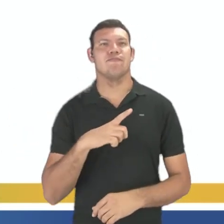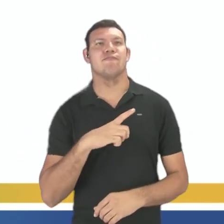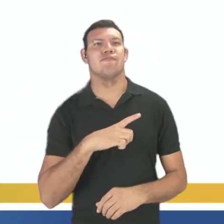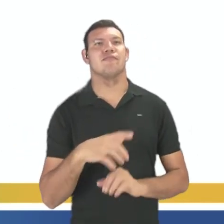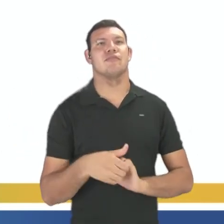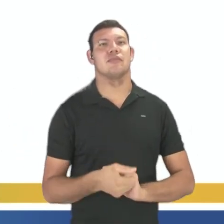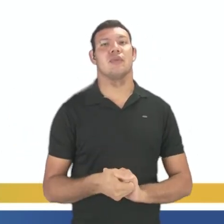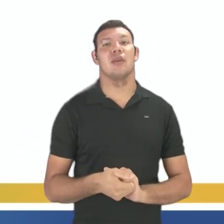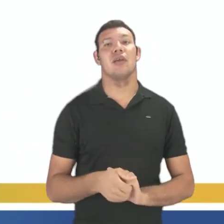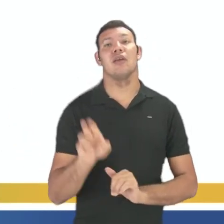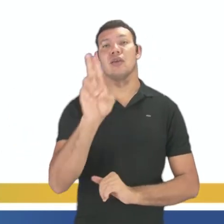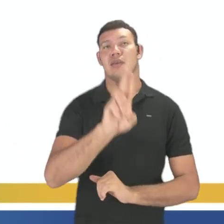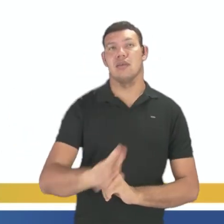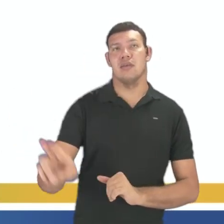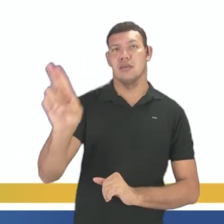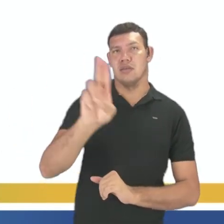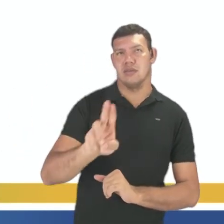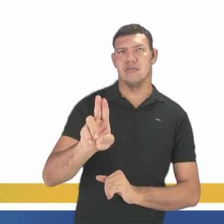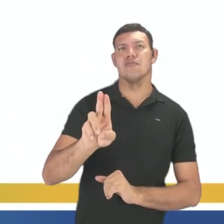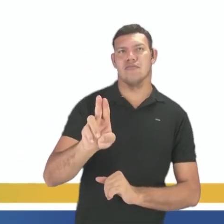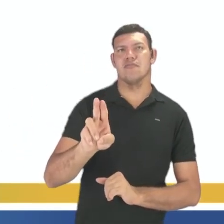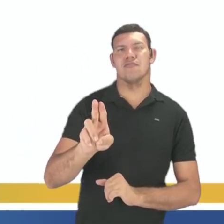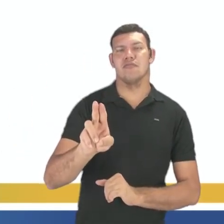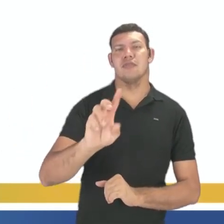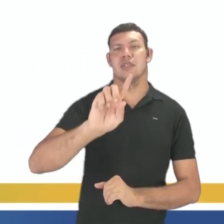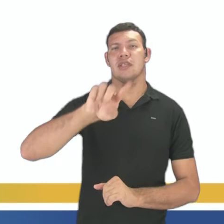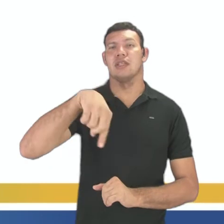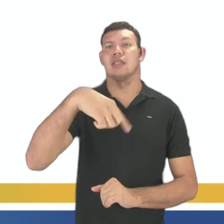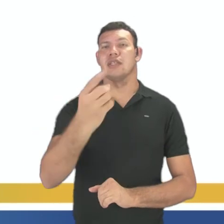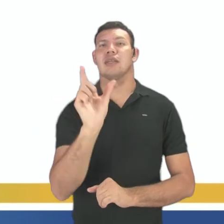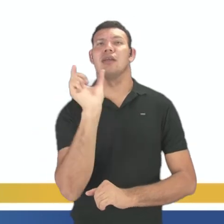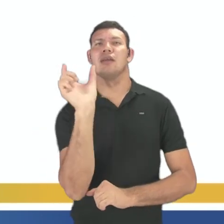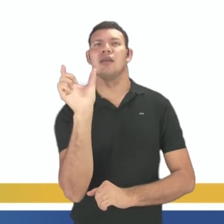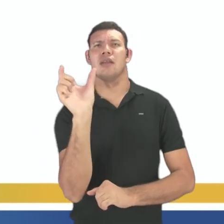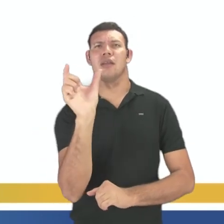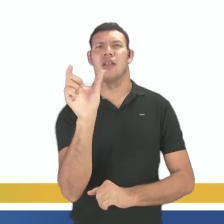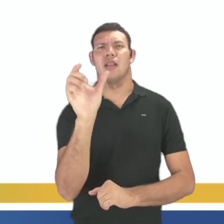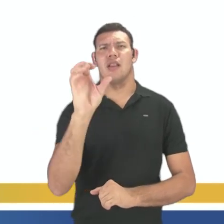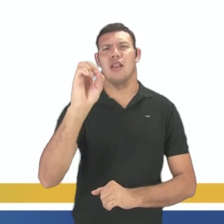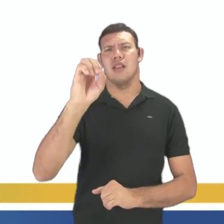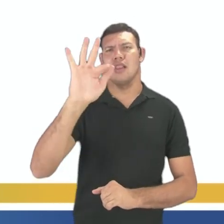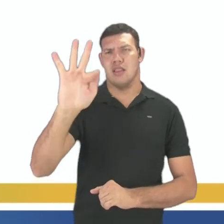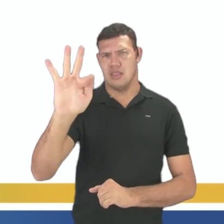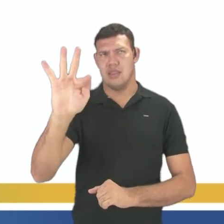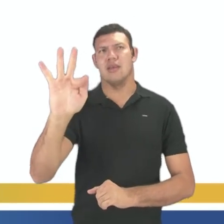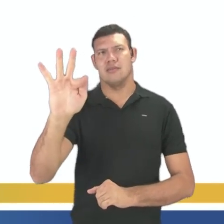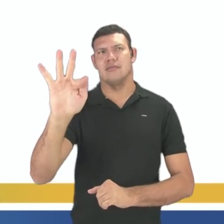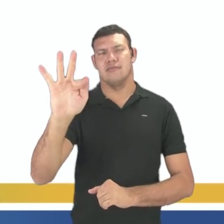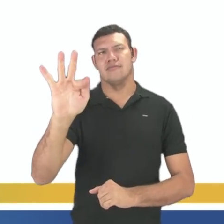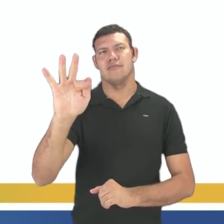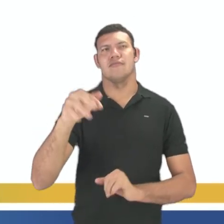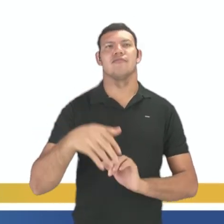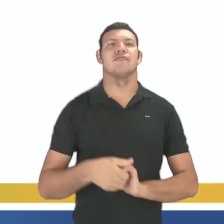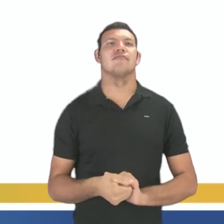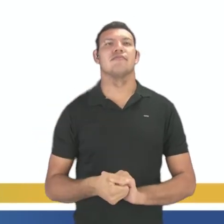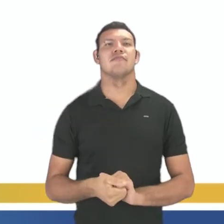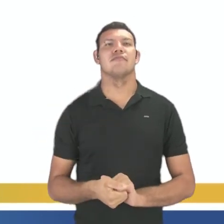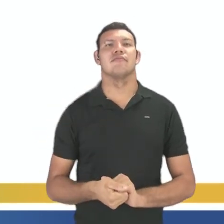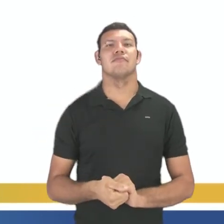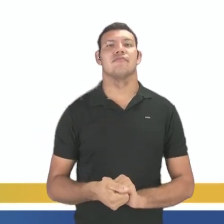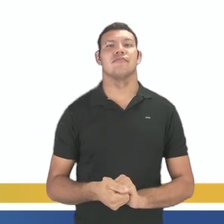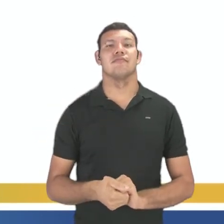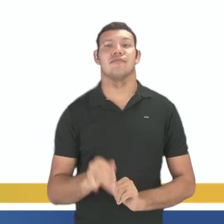possessivos depois de of, que traduzindo em português seria de, certo? Então, por exemplo, nós temos